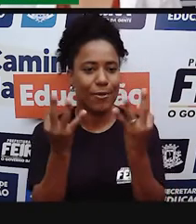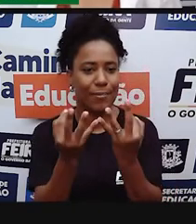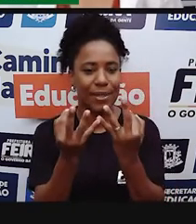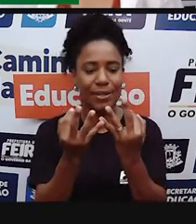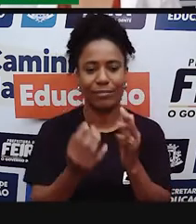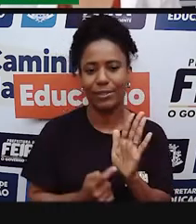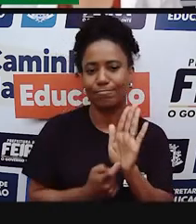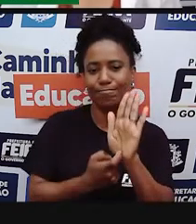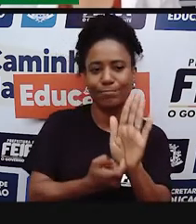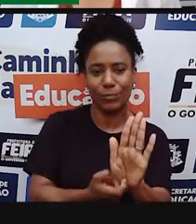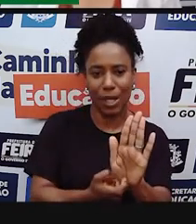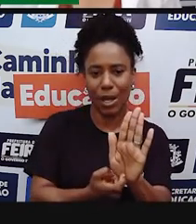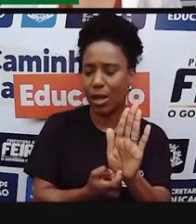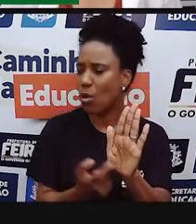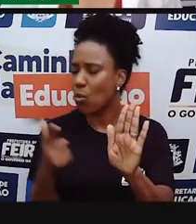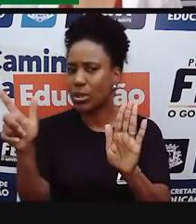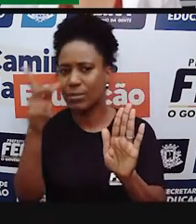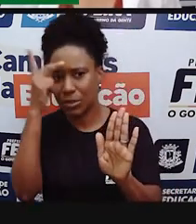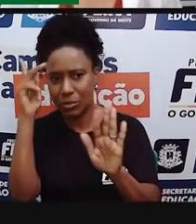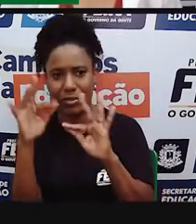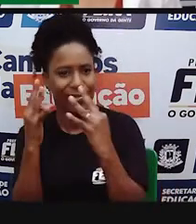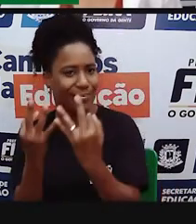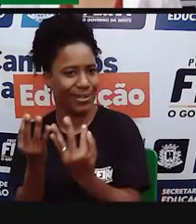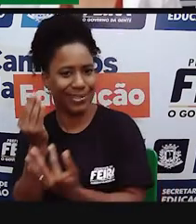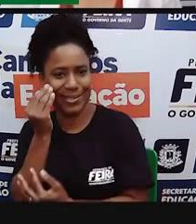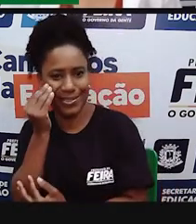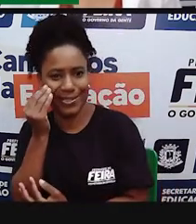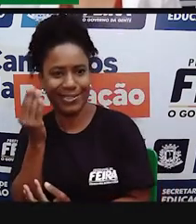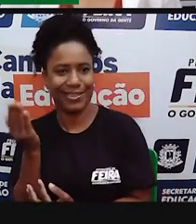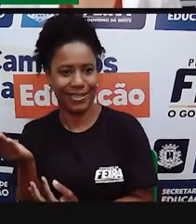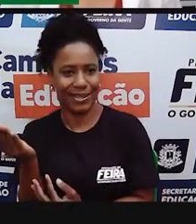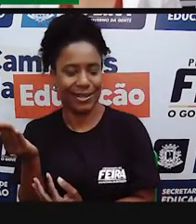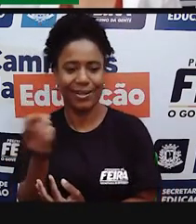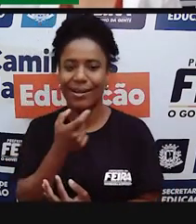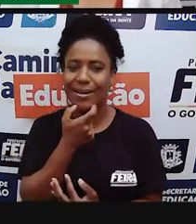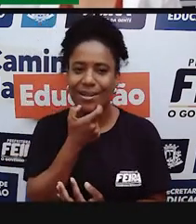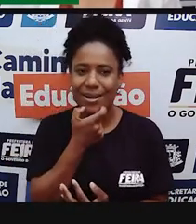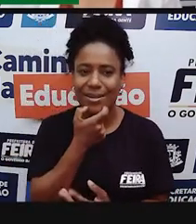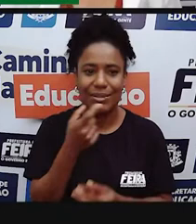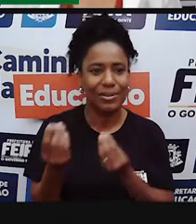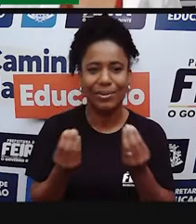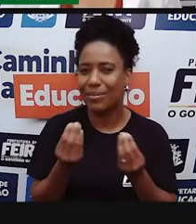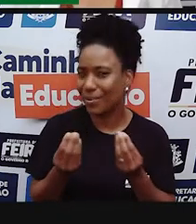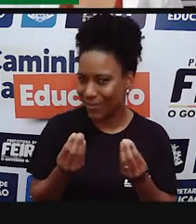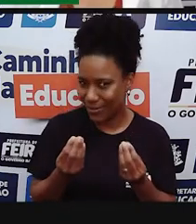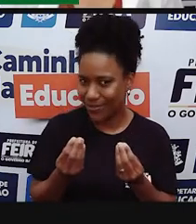de alguém ou de sua própria família você sabe fazer isso em inglês